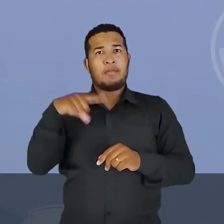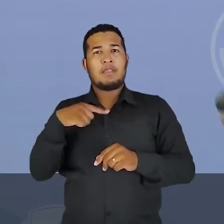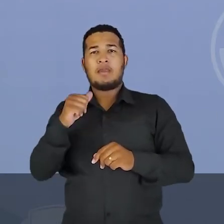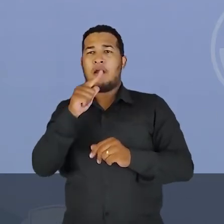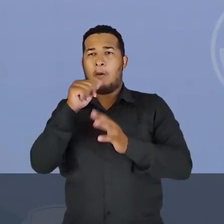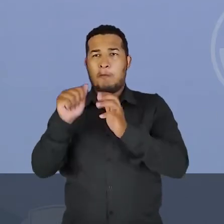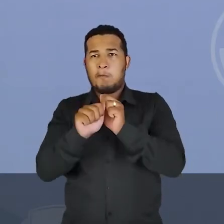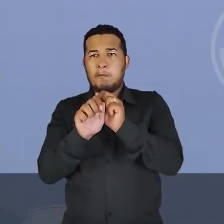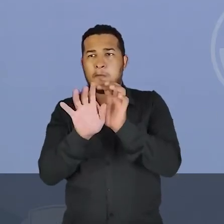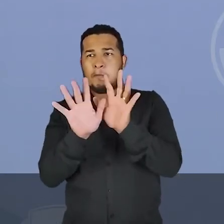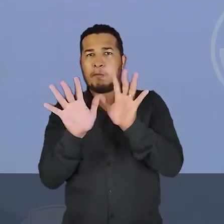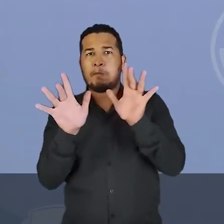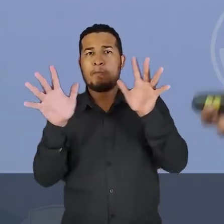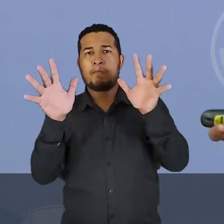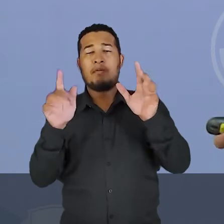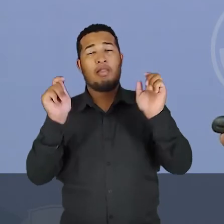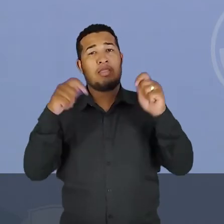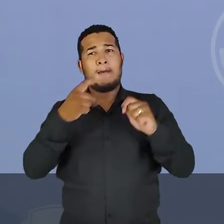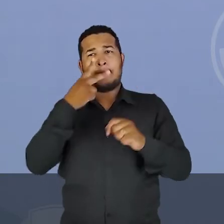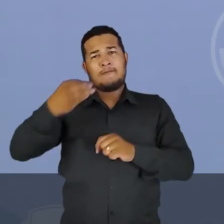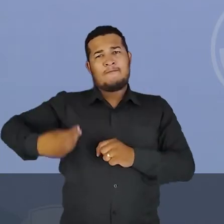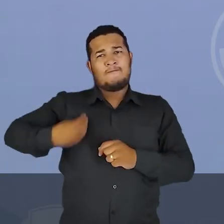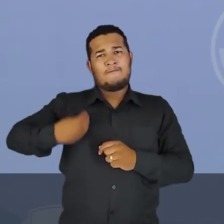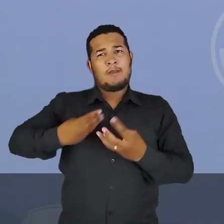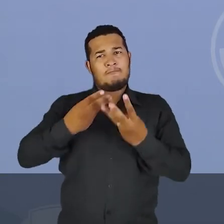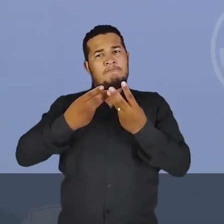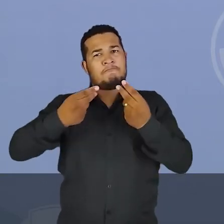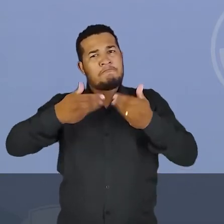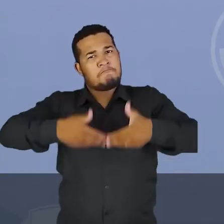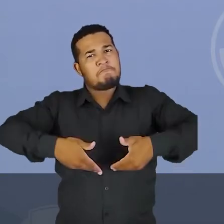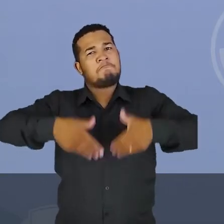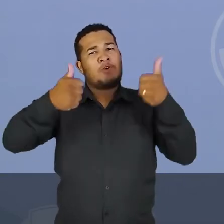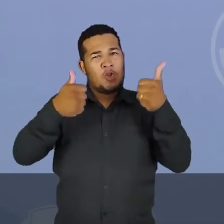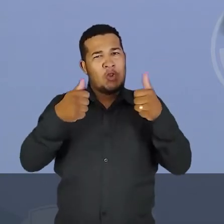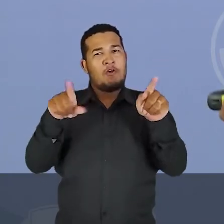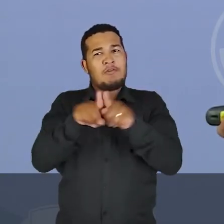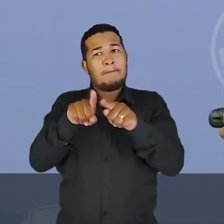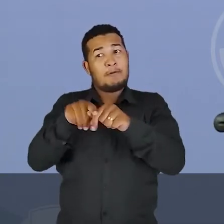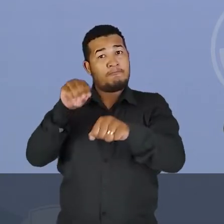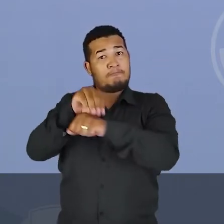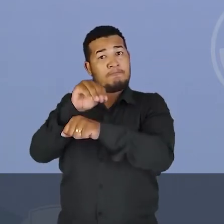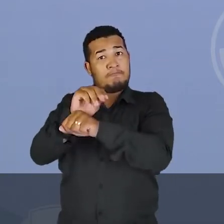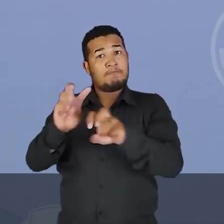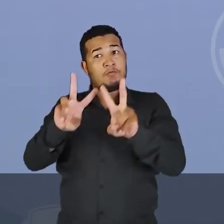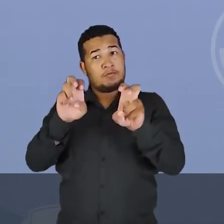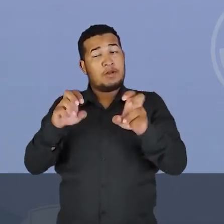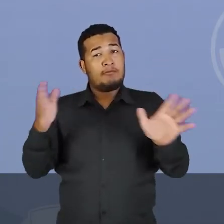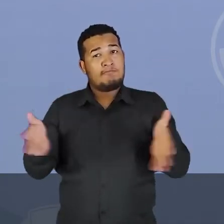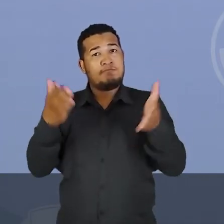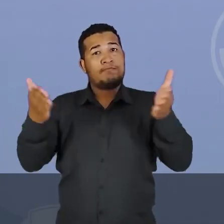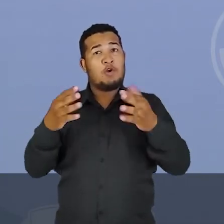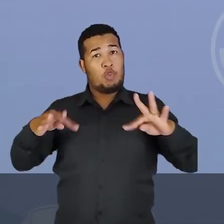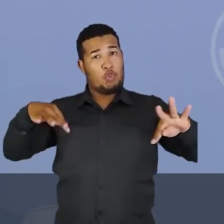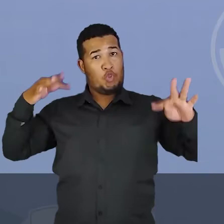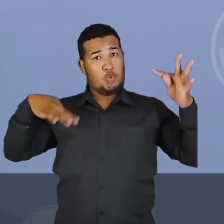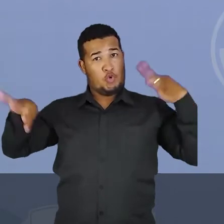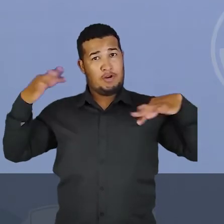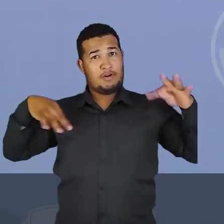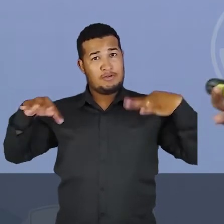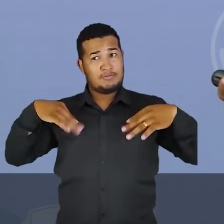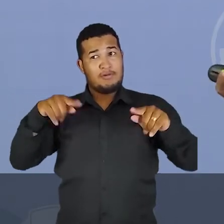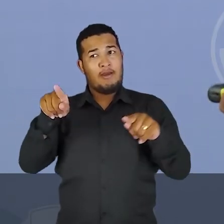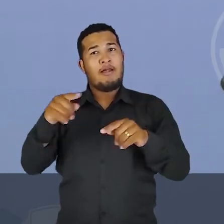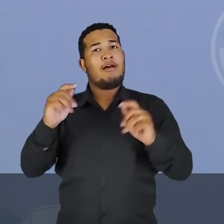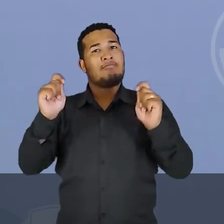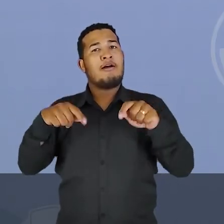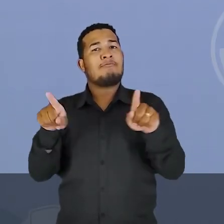de biodiversidade, de melhor qualidade de vida, né, de auxiliar no turismo também da região, ela é muito importante na produção de